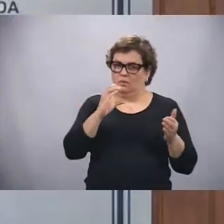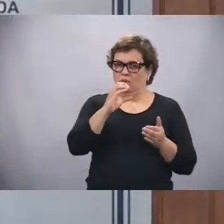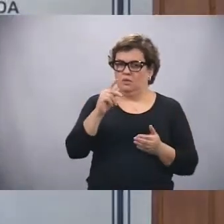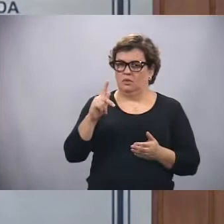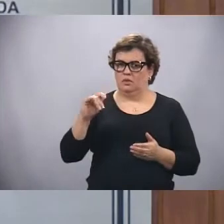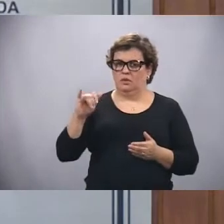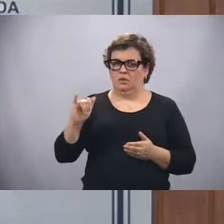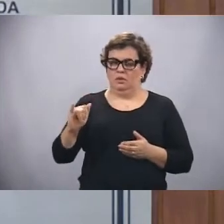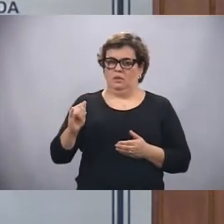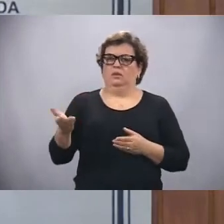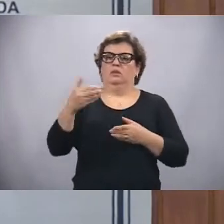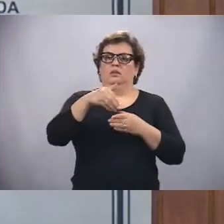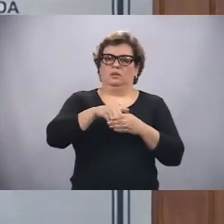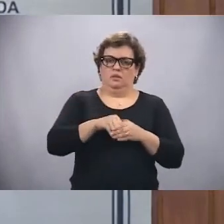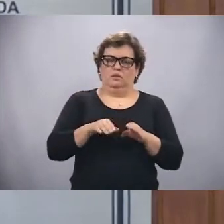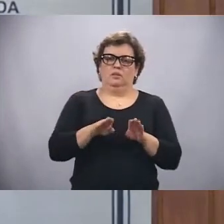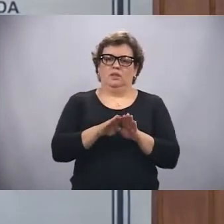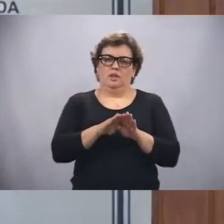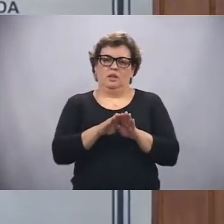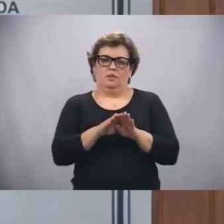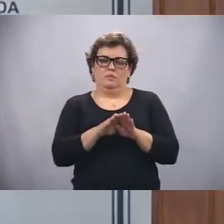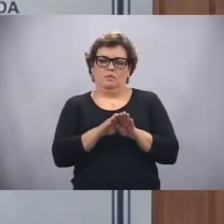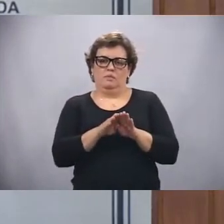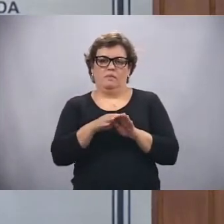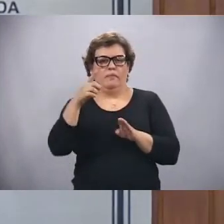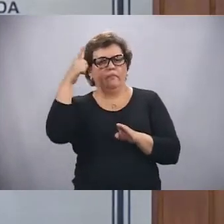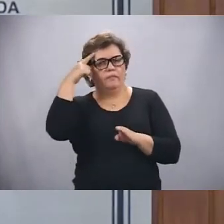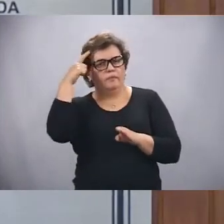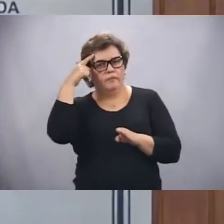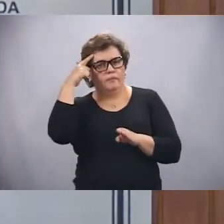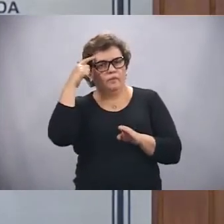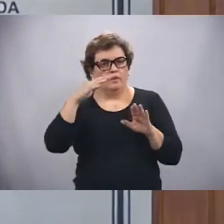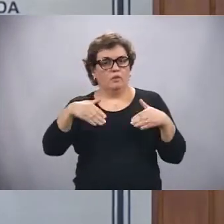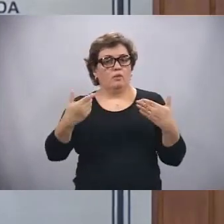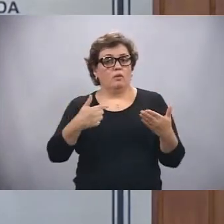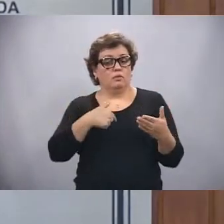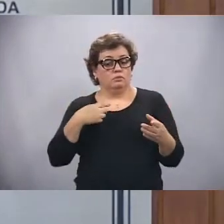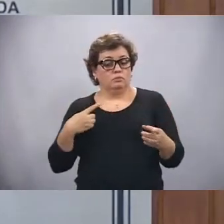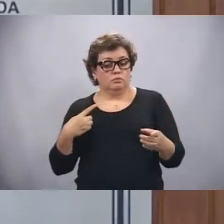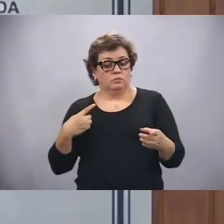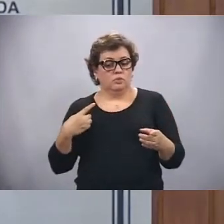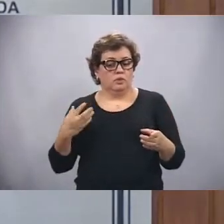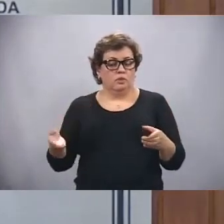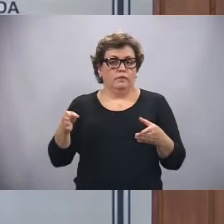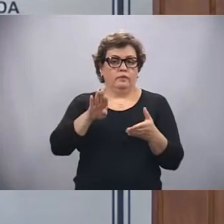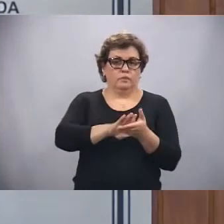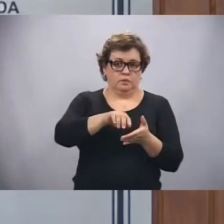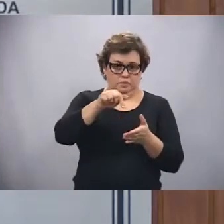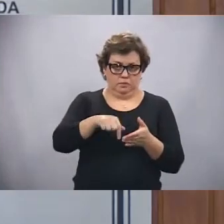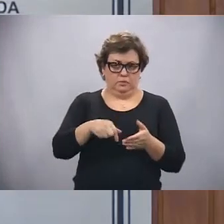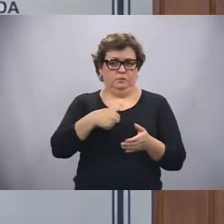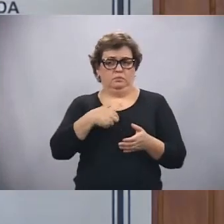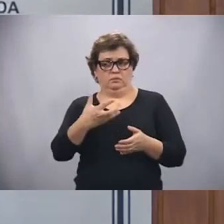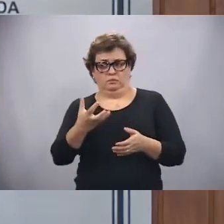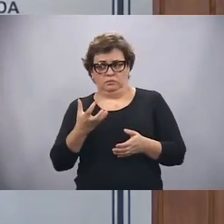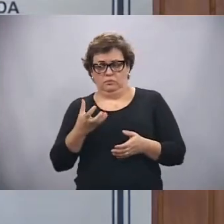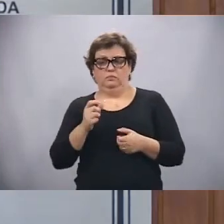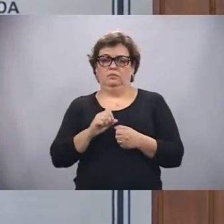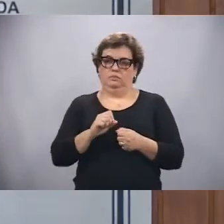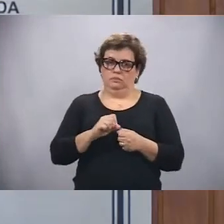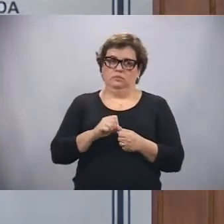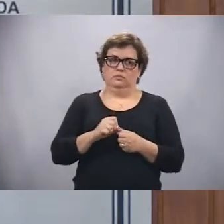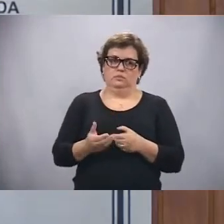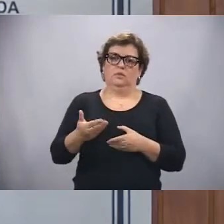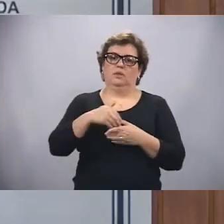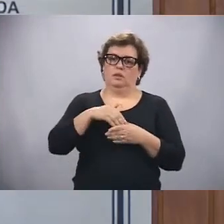CPI tá bem dentro de uma linha de uma coerência que quando eu cheguei aqui eu me propus lá na a fazer